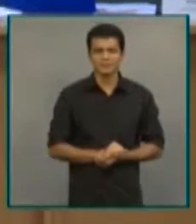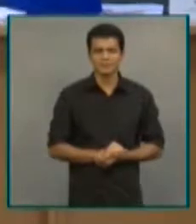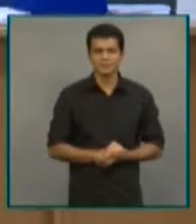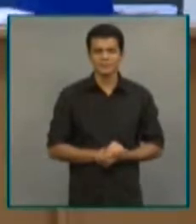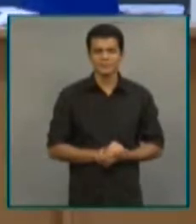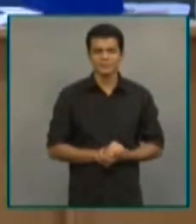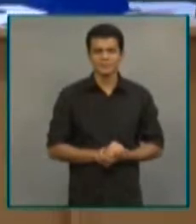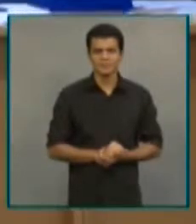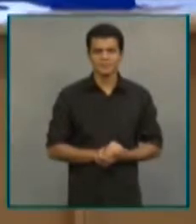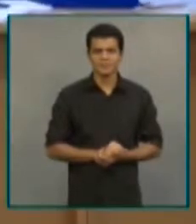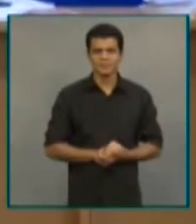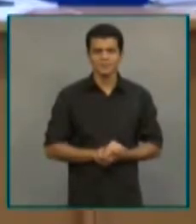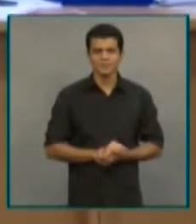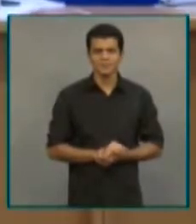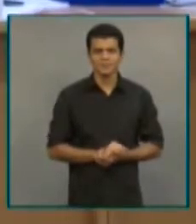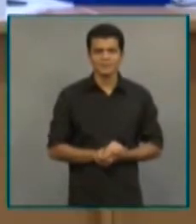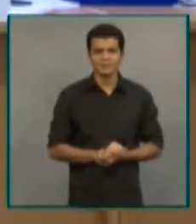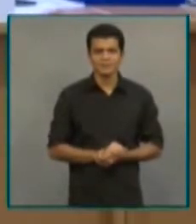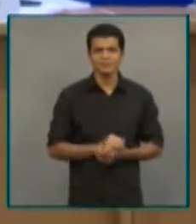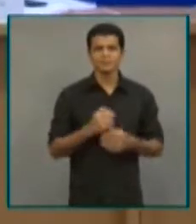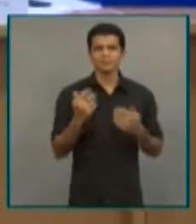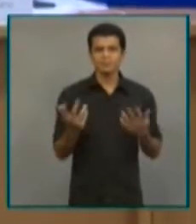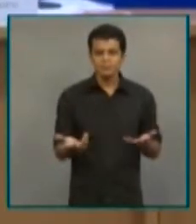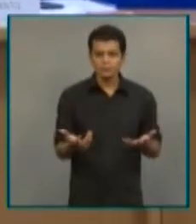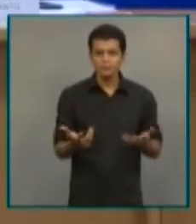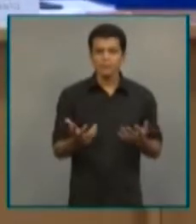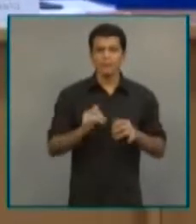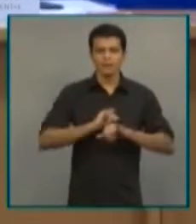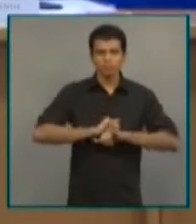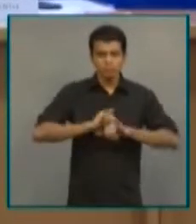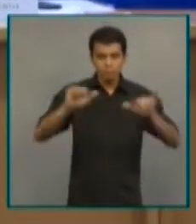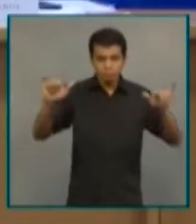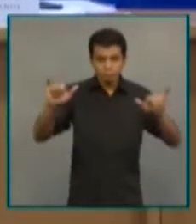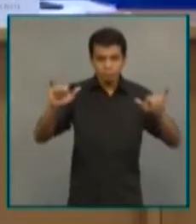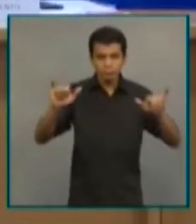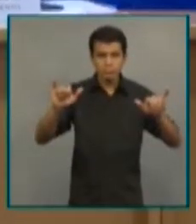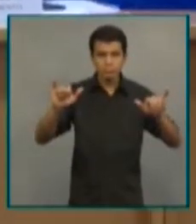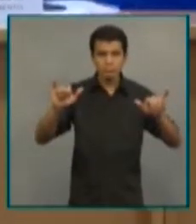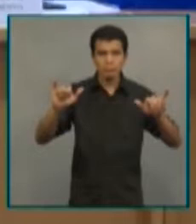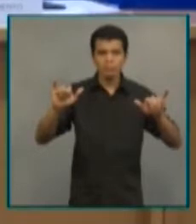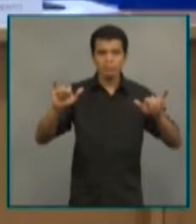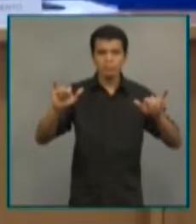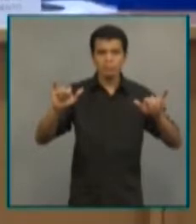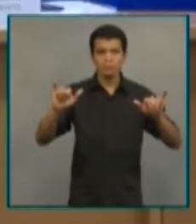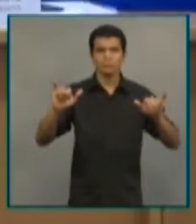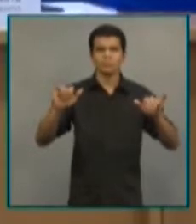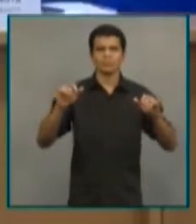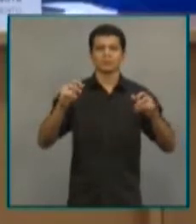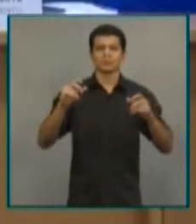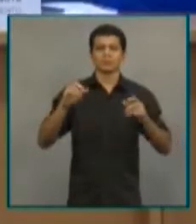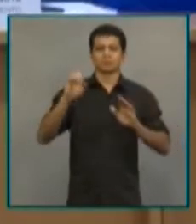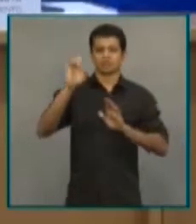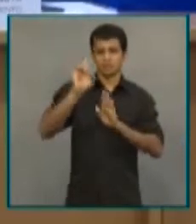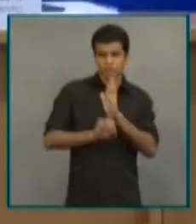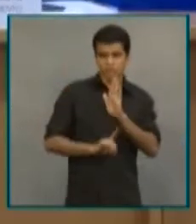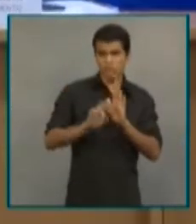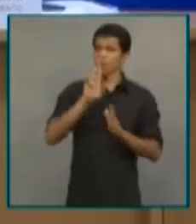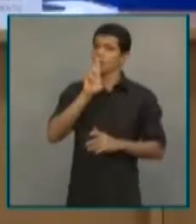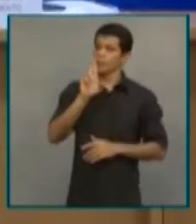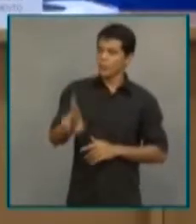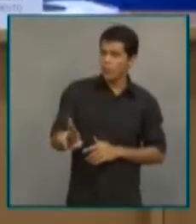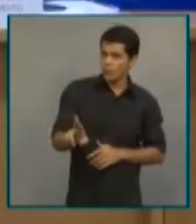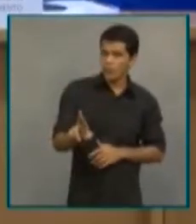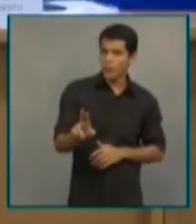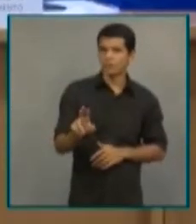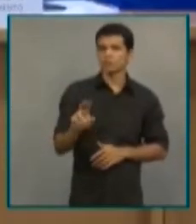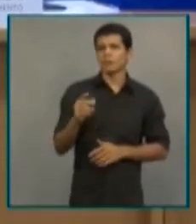Comunicamos a todos que os pedidos de direito de resposta formulados pela doutora Regina